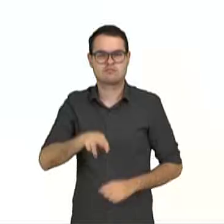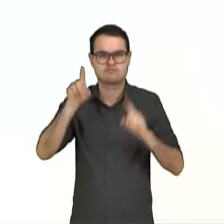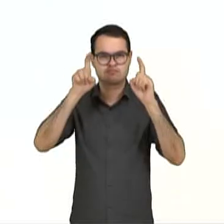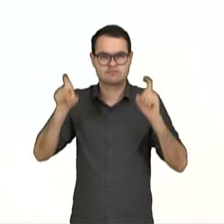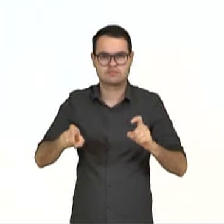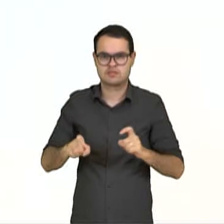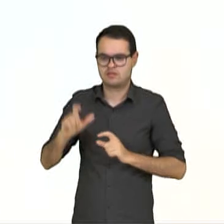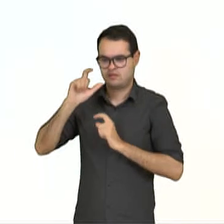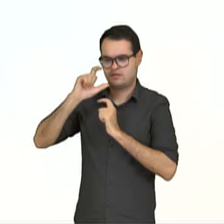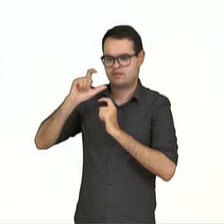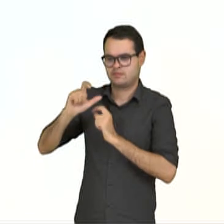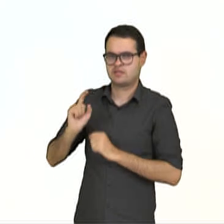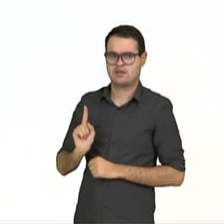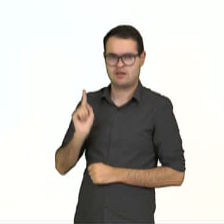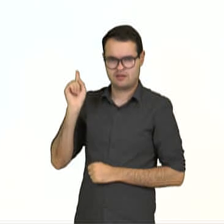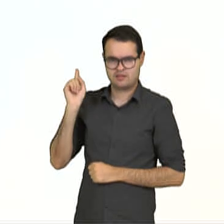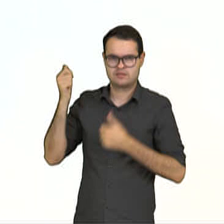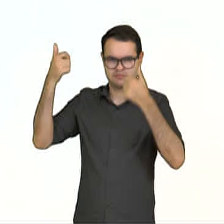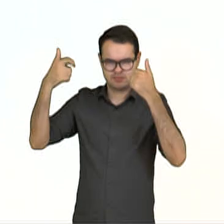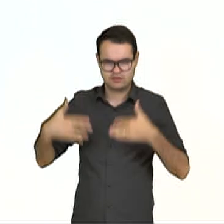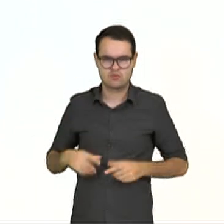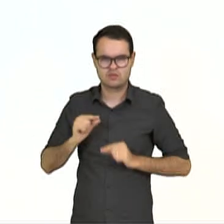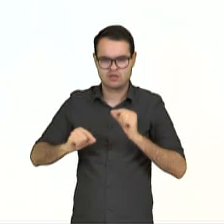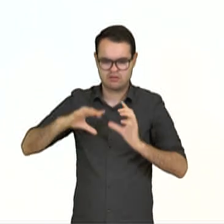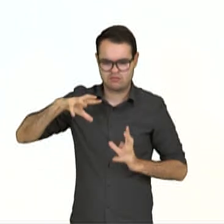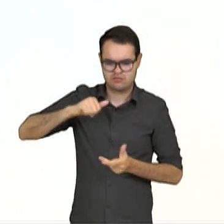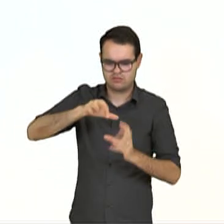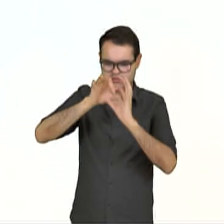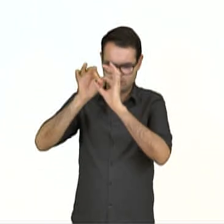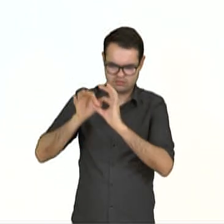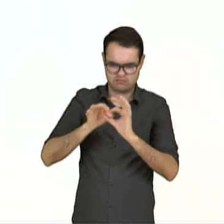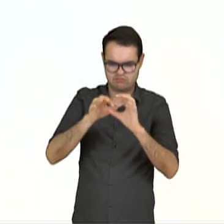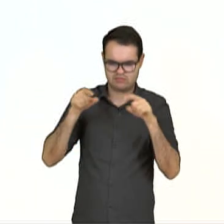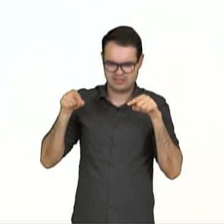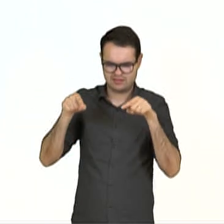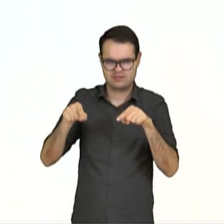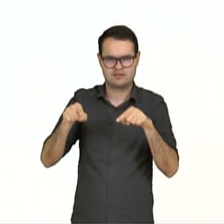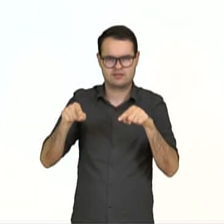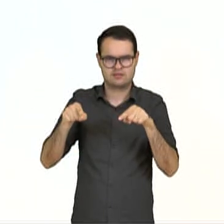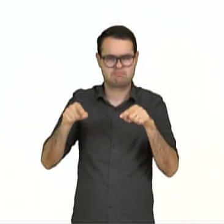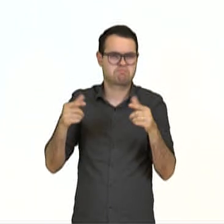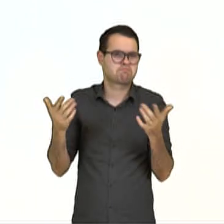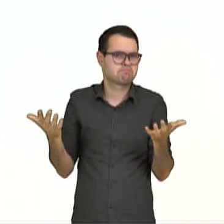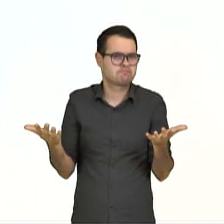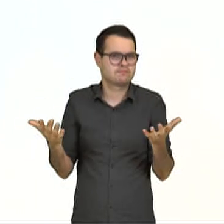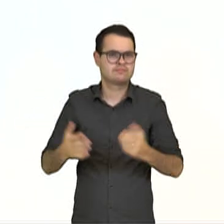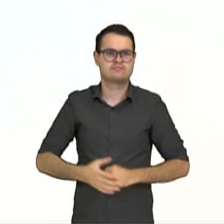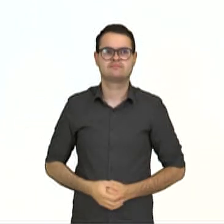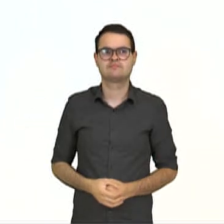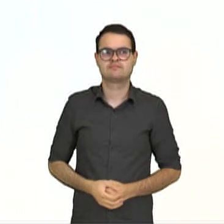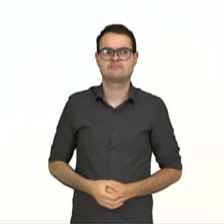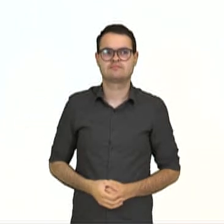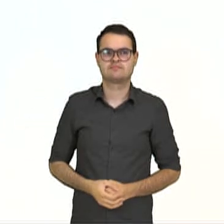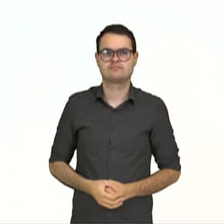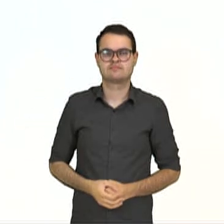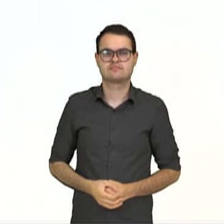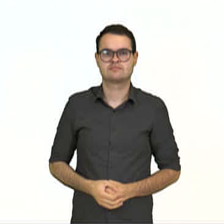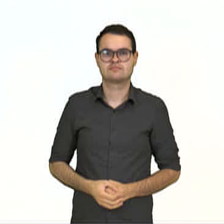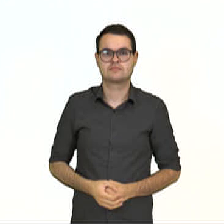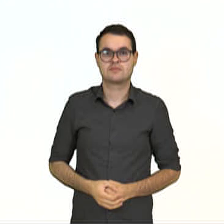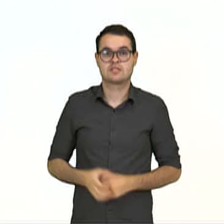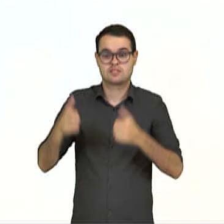A tirinha acima considera a Organização das Nações Unidas. Considera que,